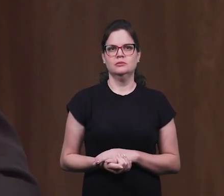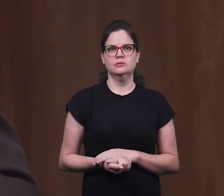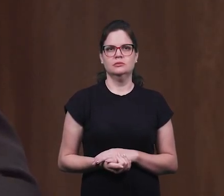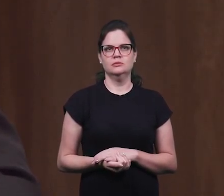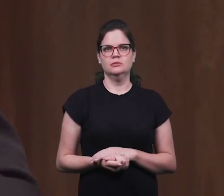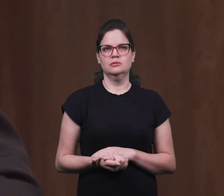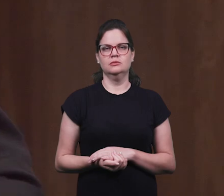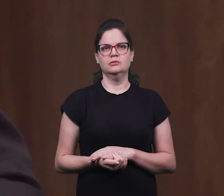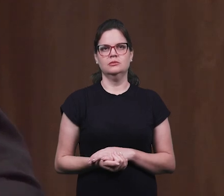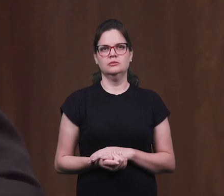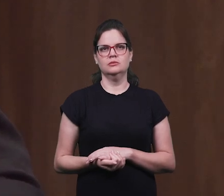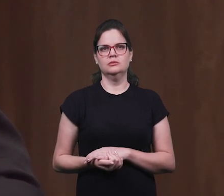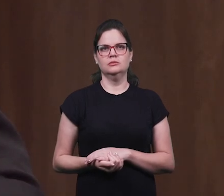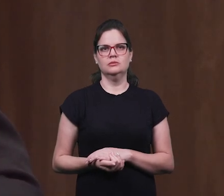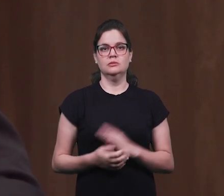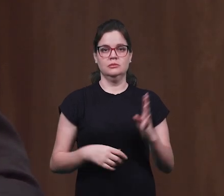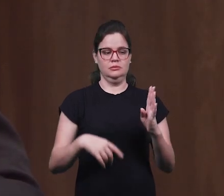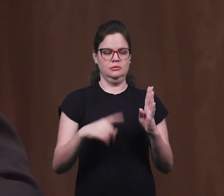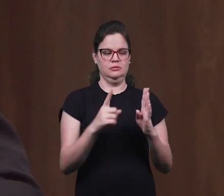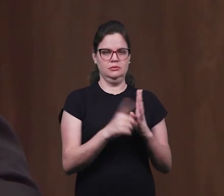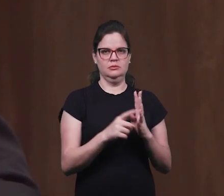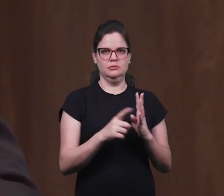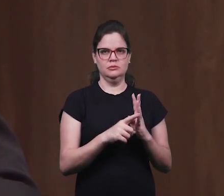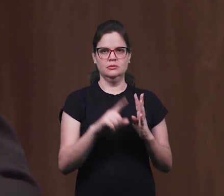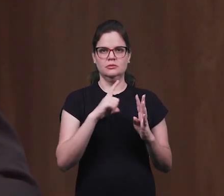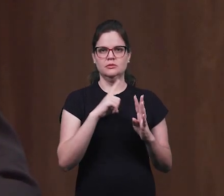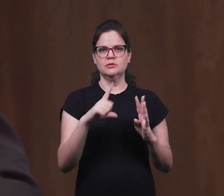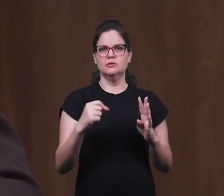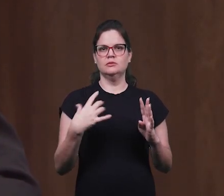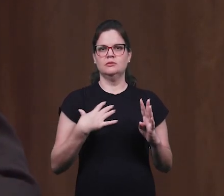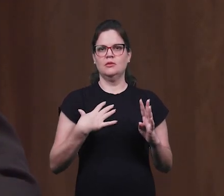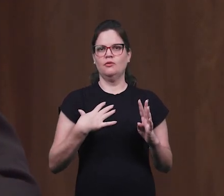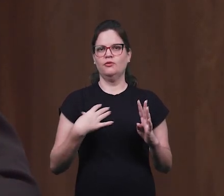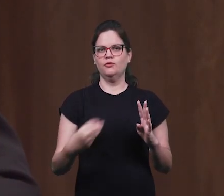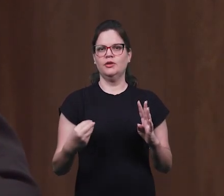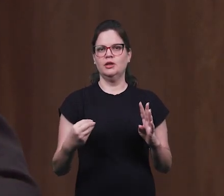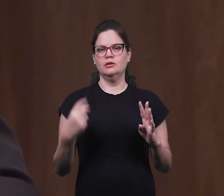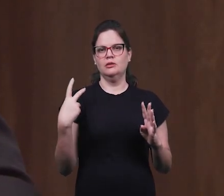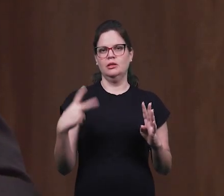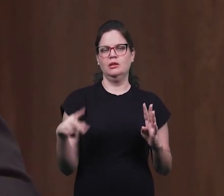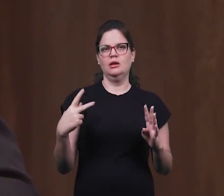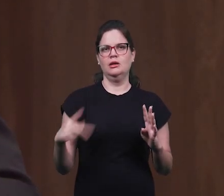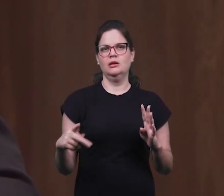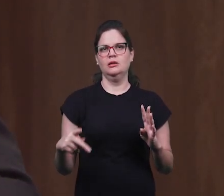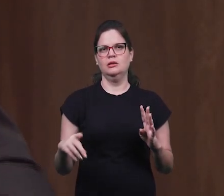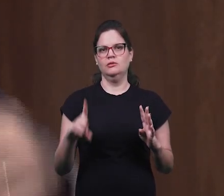Inclusive Artaxerxes encerrou o reinado dele com um dos sucessores dele, que foi Dario